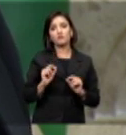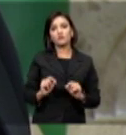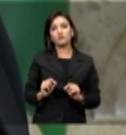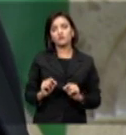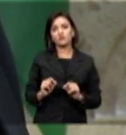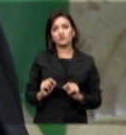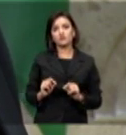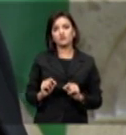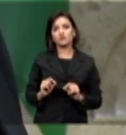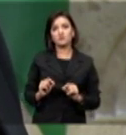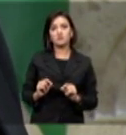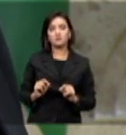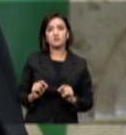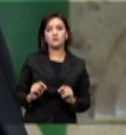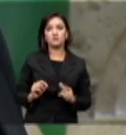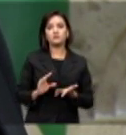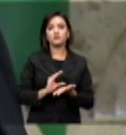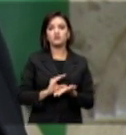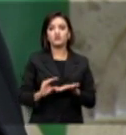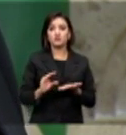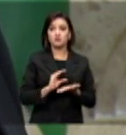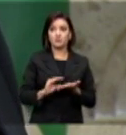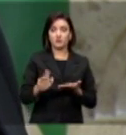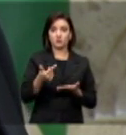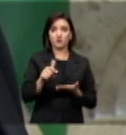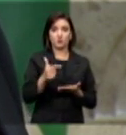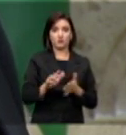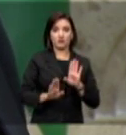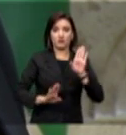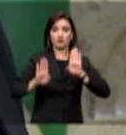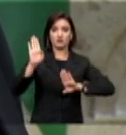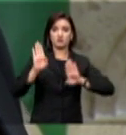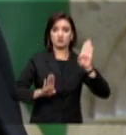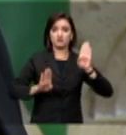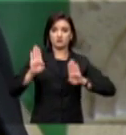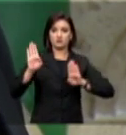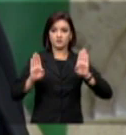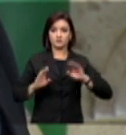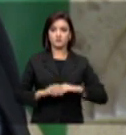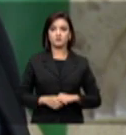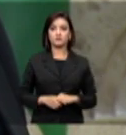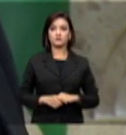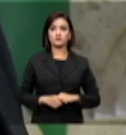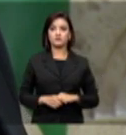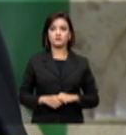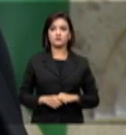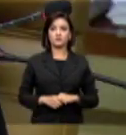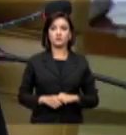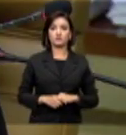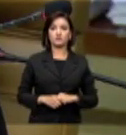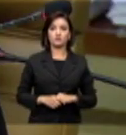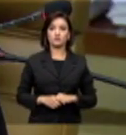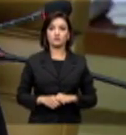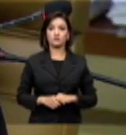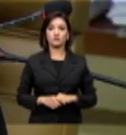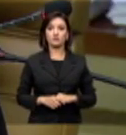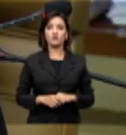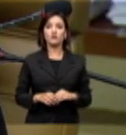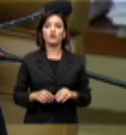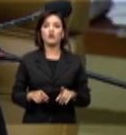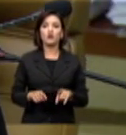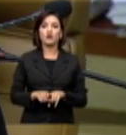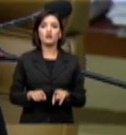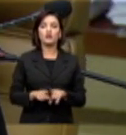investimentos cruzados sem licitação. Aqui, nesse aspecto, também